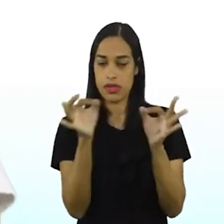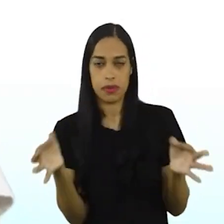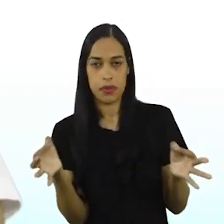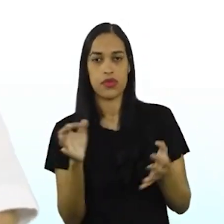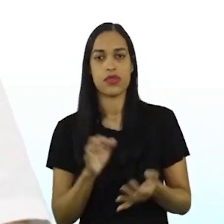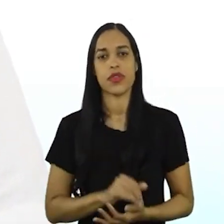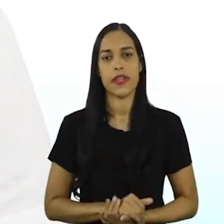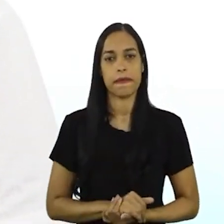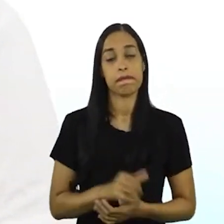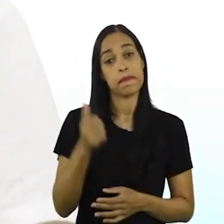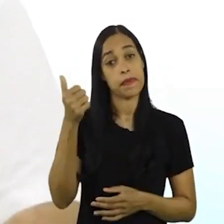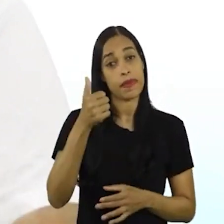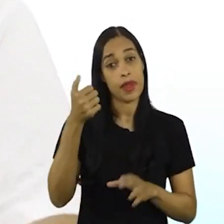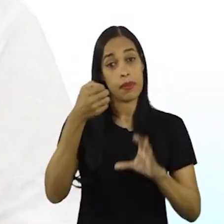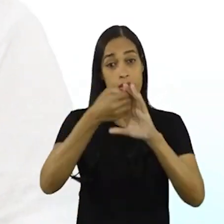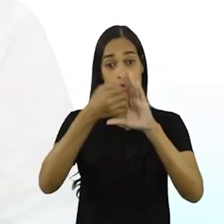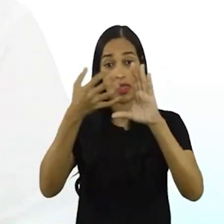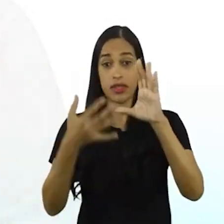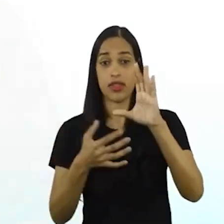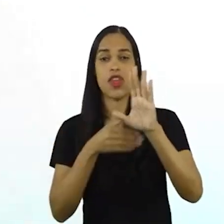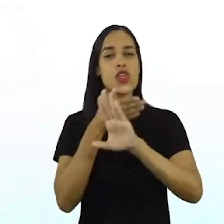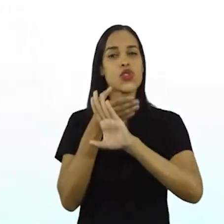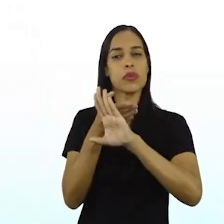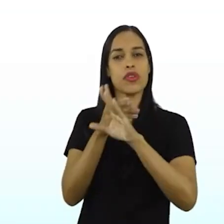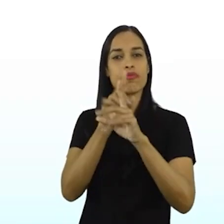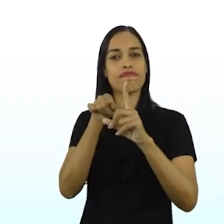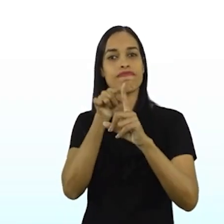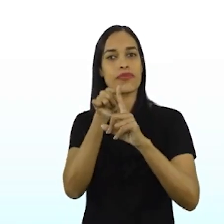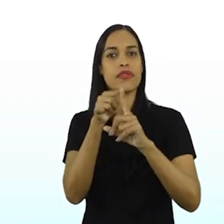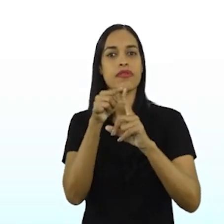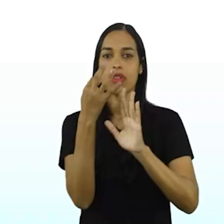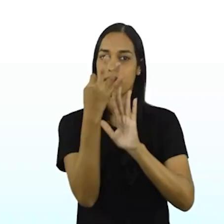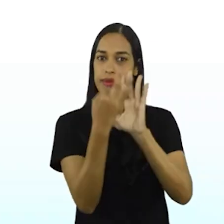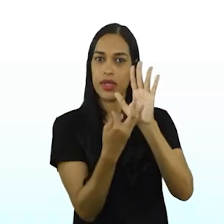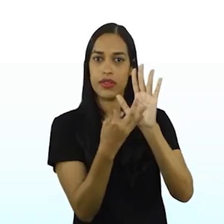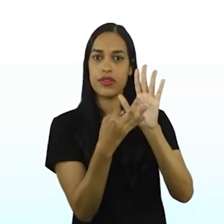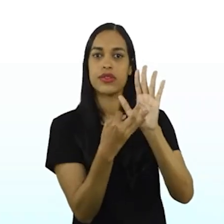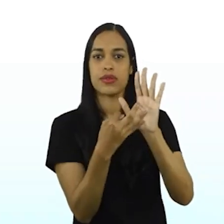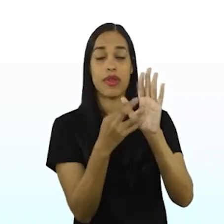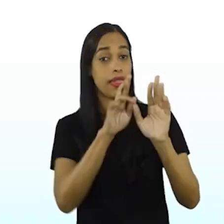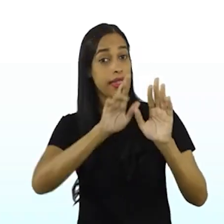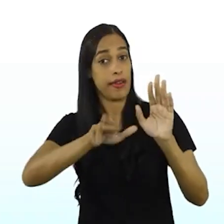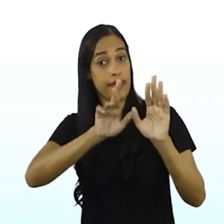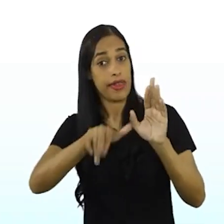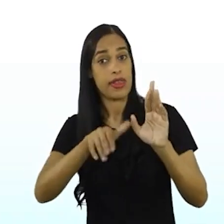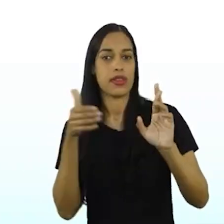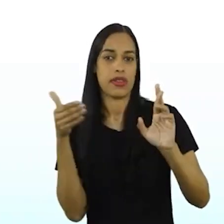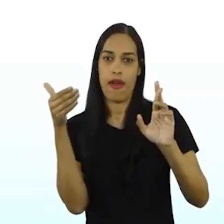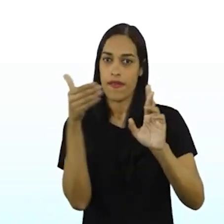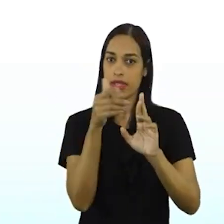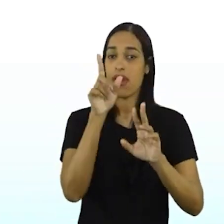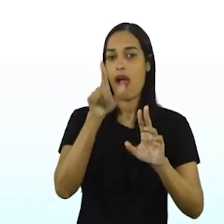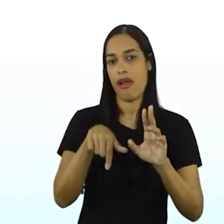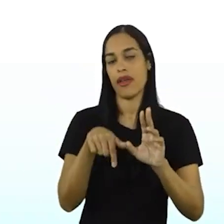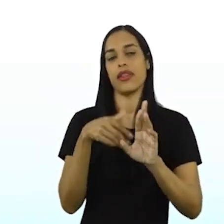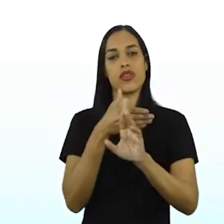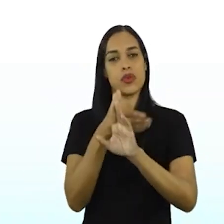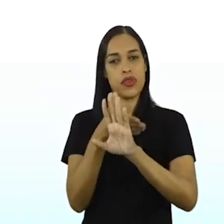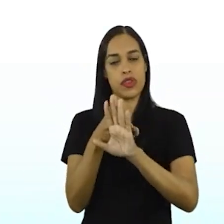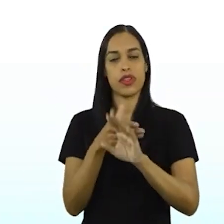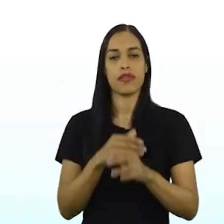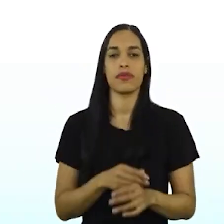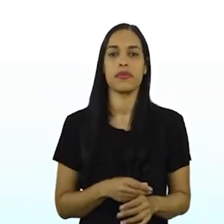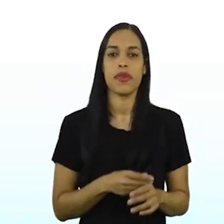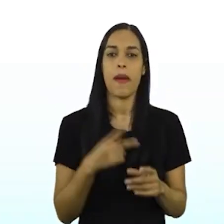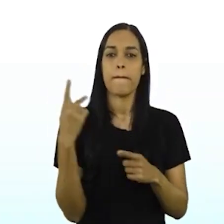olhada lá na primeira característica. Como eu falei, a subjetividade. Então, diferentemente da função referencial, ela é subjetiva. Verbos e pronomes na